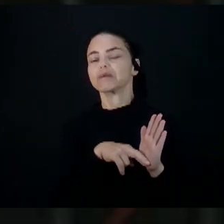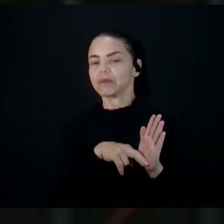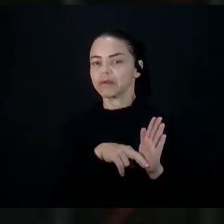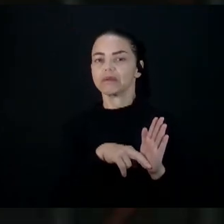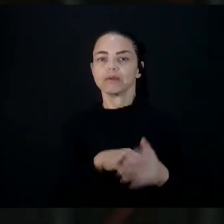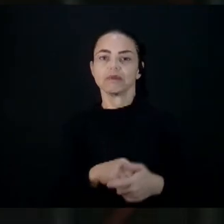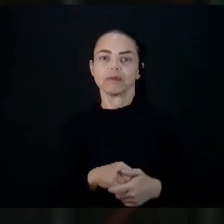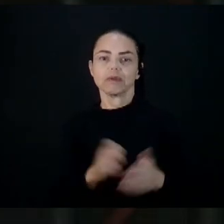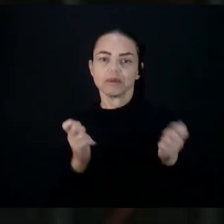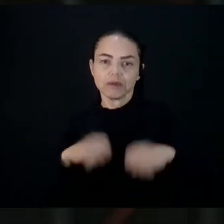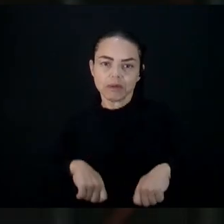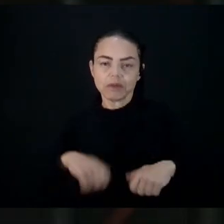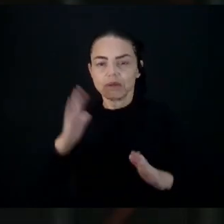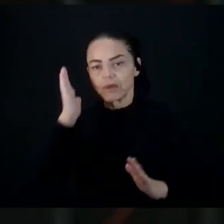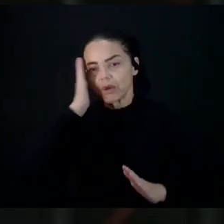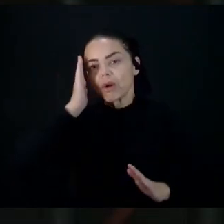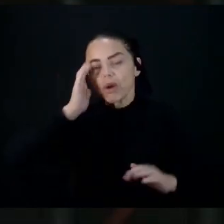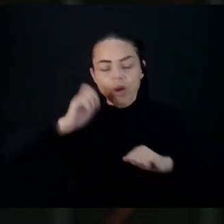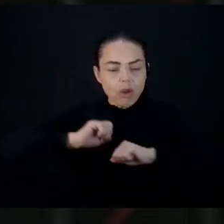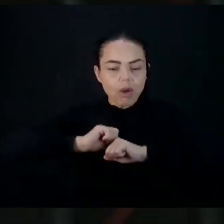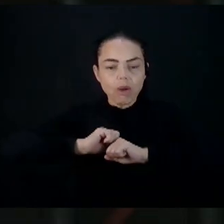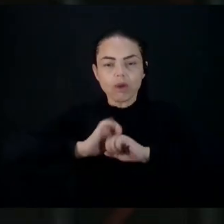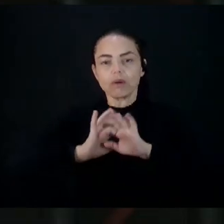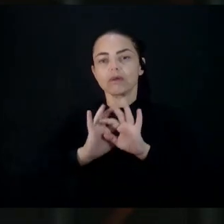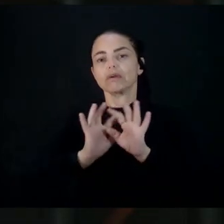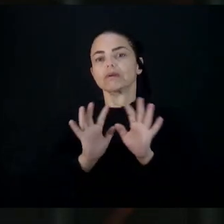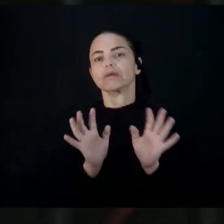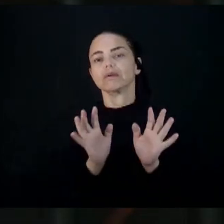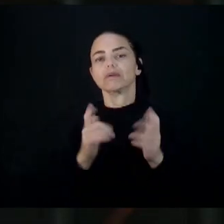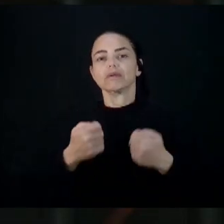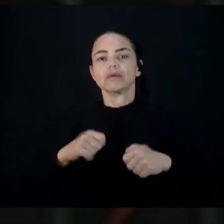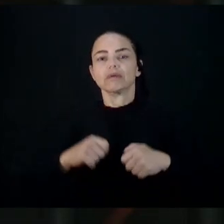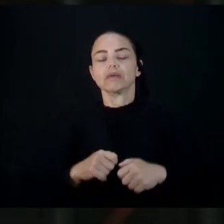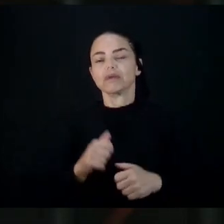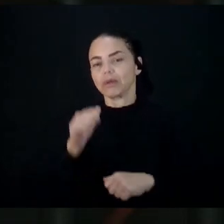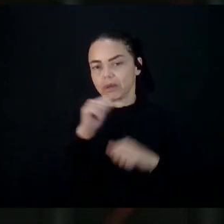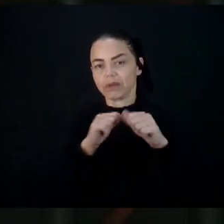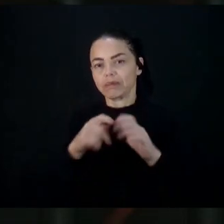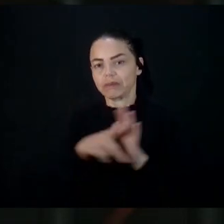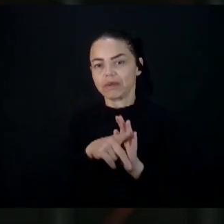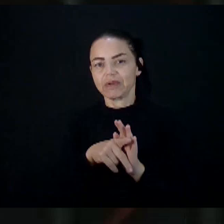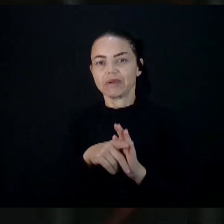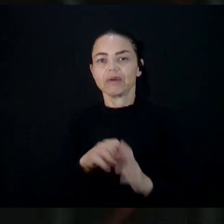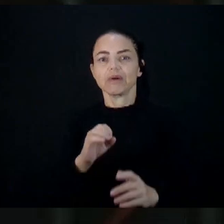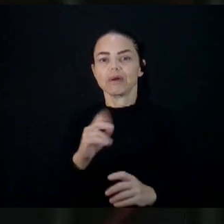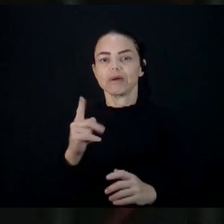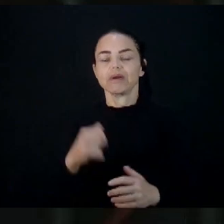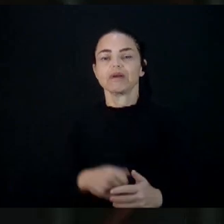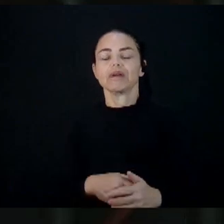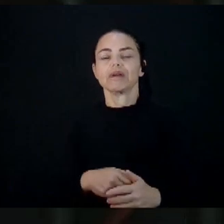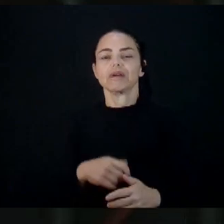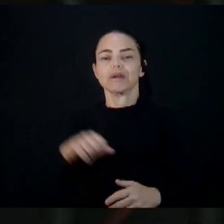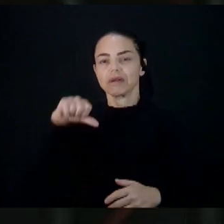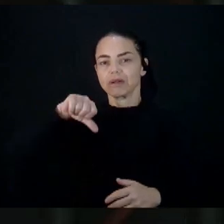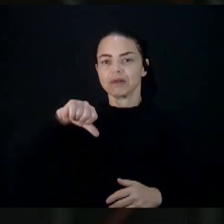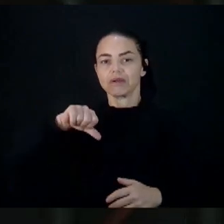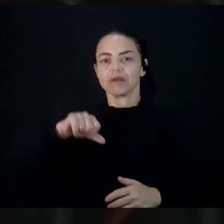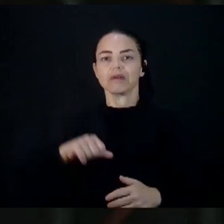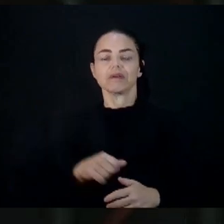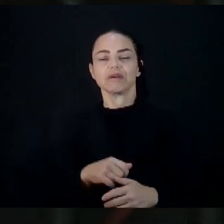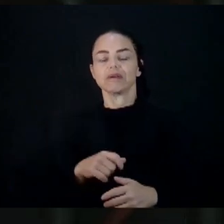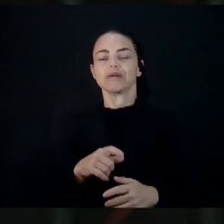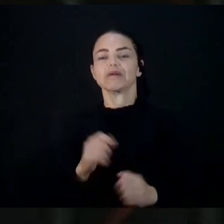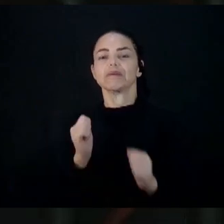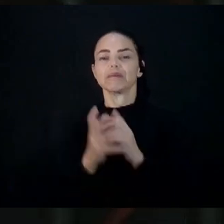gente possa entender que você não precisa beber para pertencer, tá bom? Agora, pontualmente 9 horas, a gente vai para as